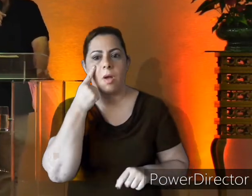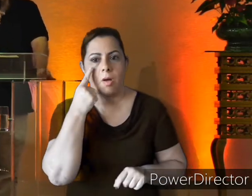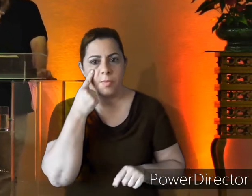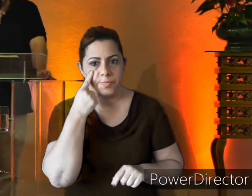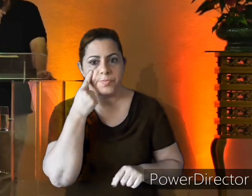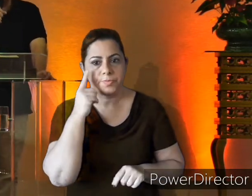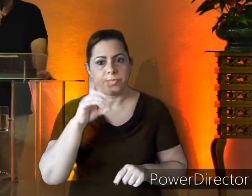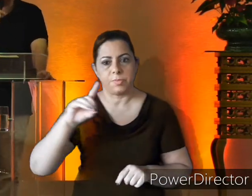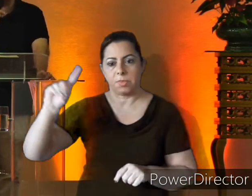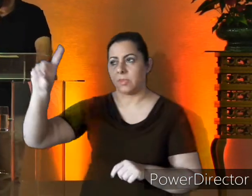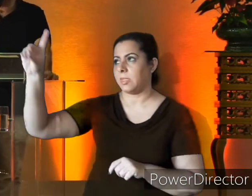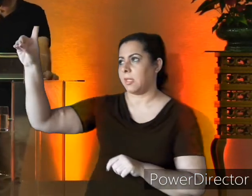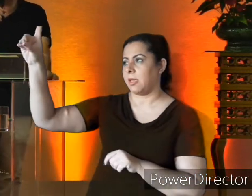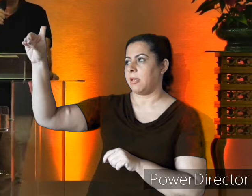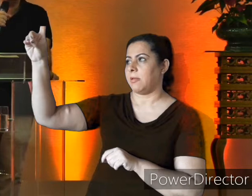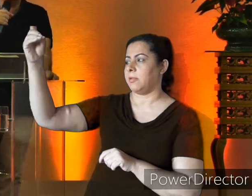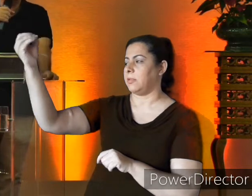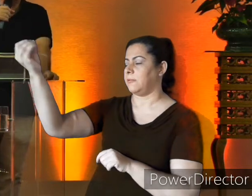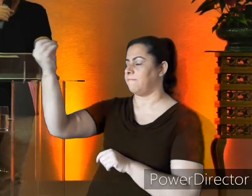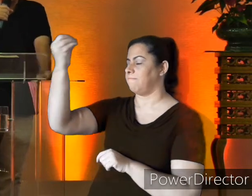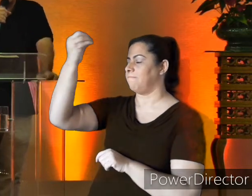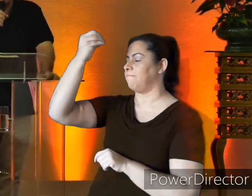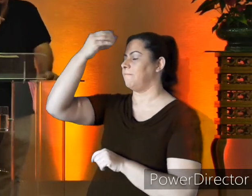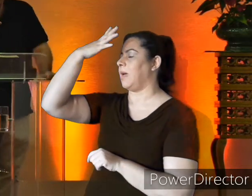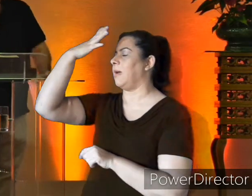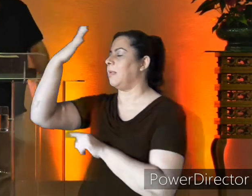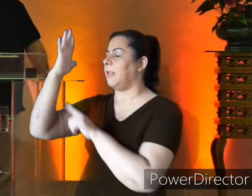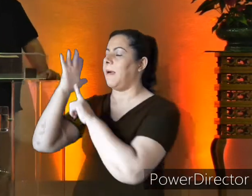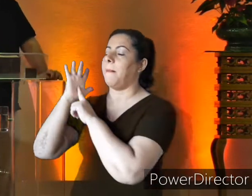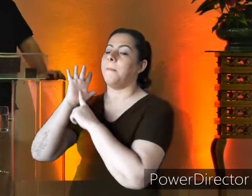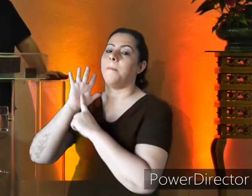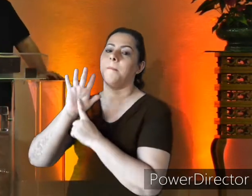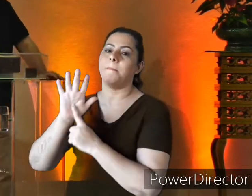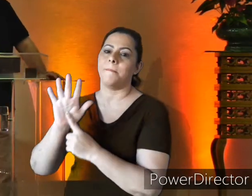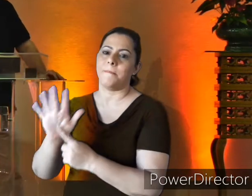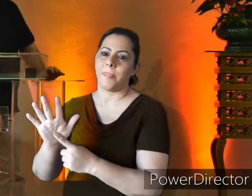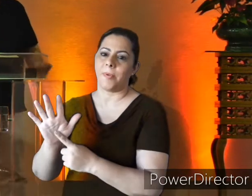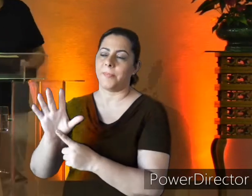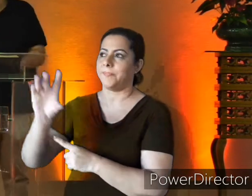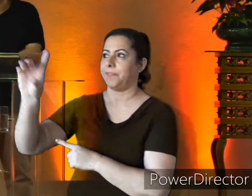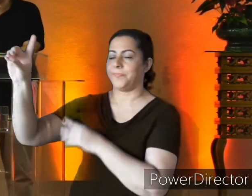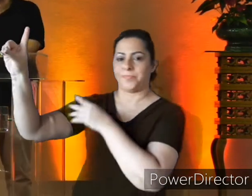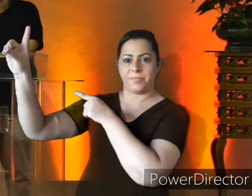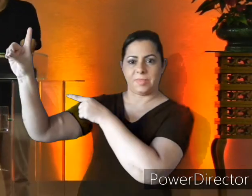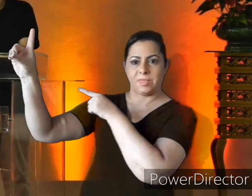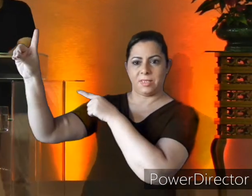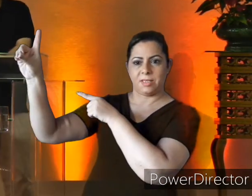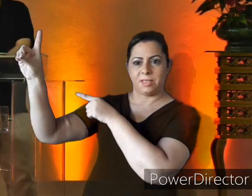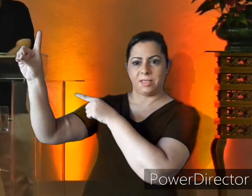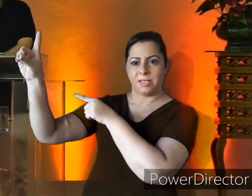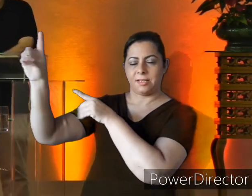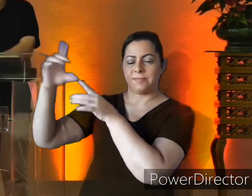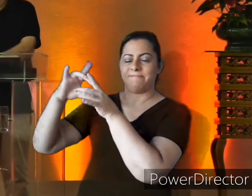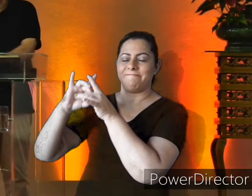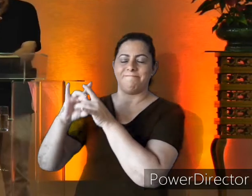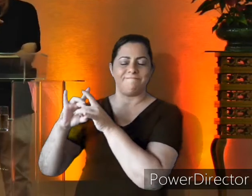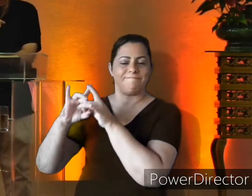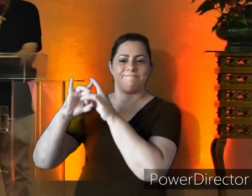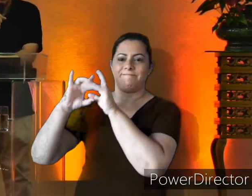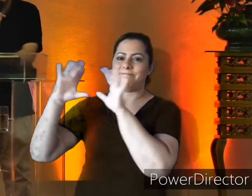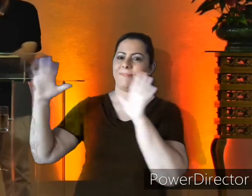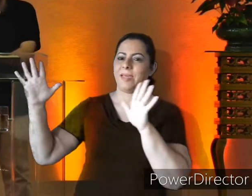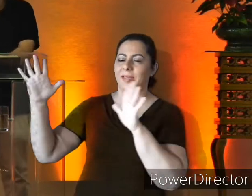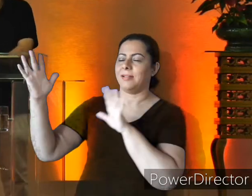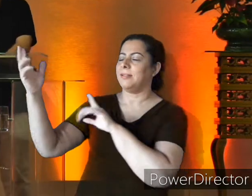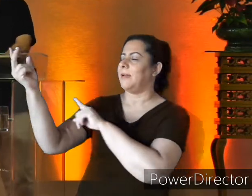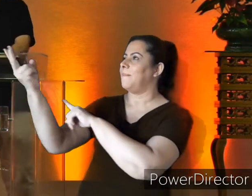de Deus revelar, além de Deus mostrar, é que Deus, Ele nos livra.